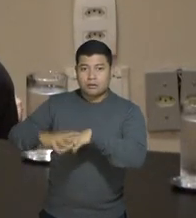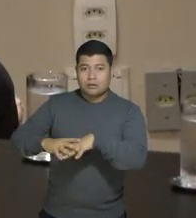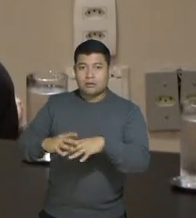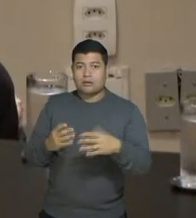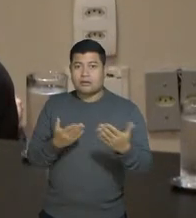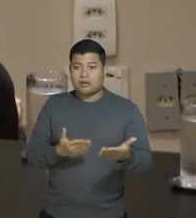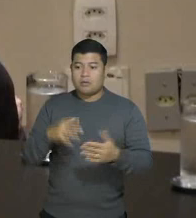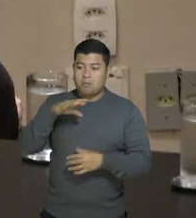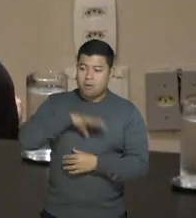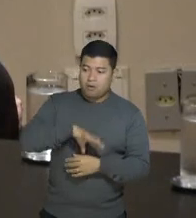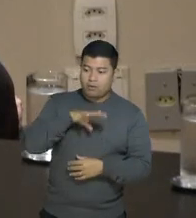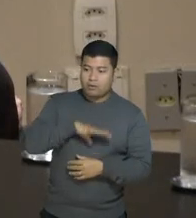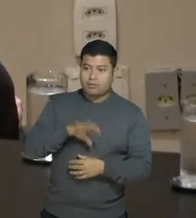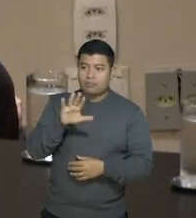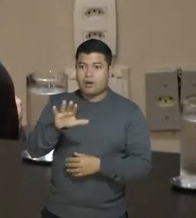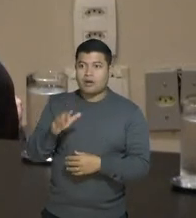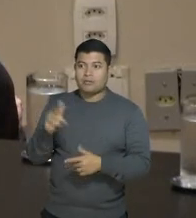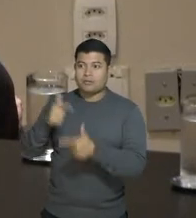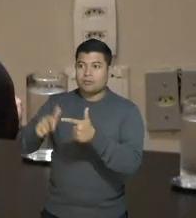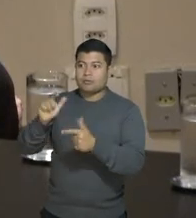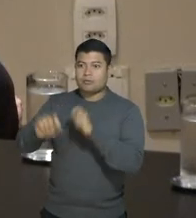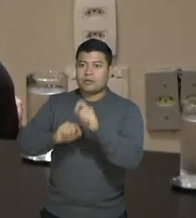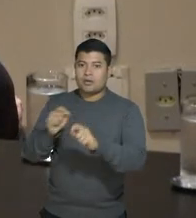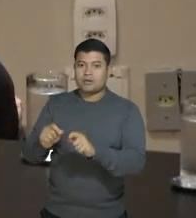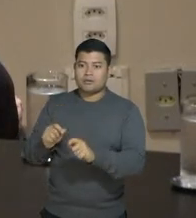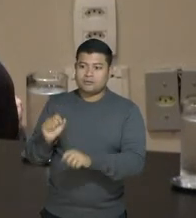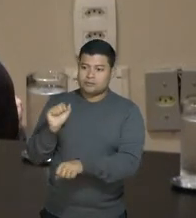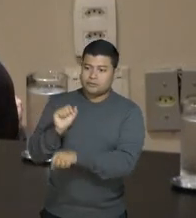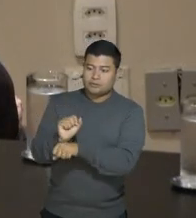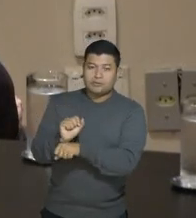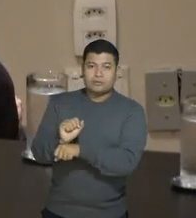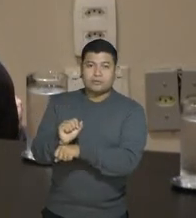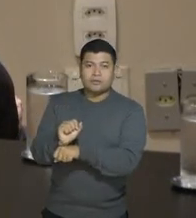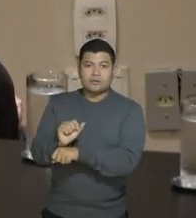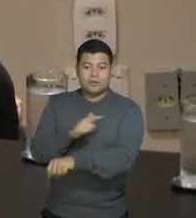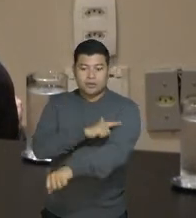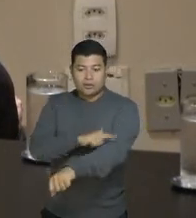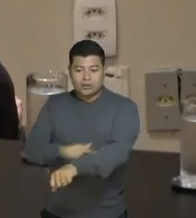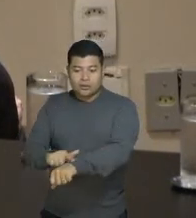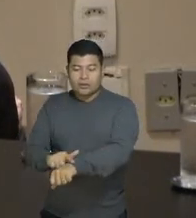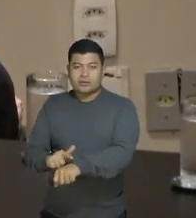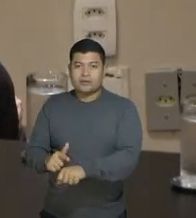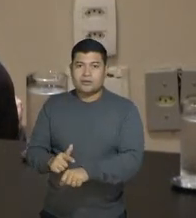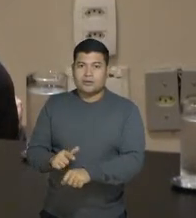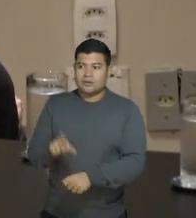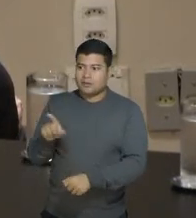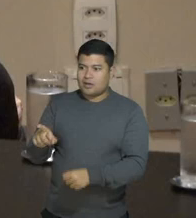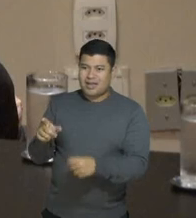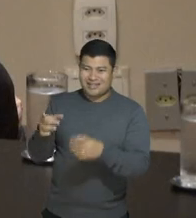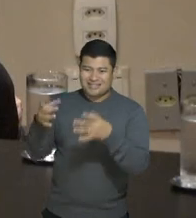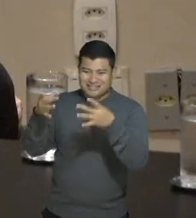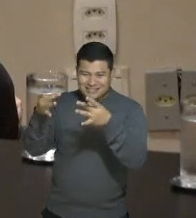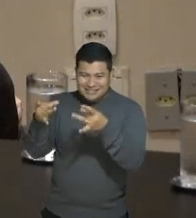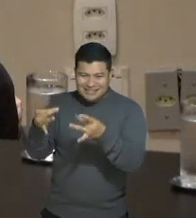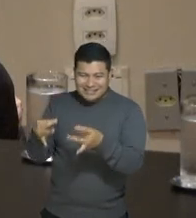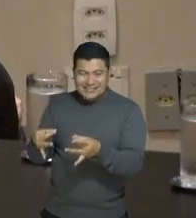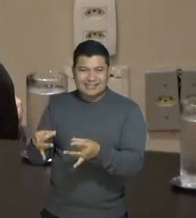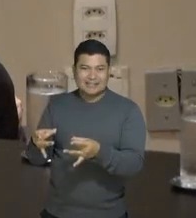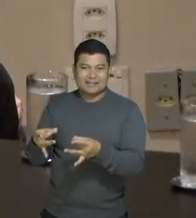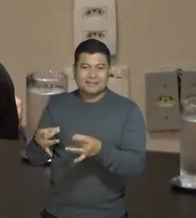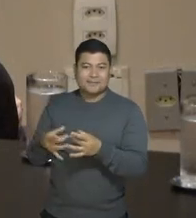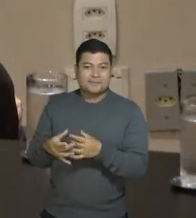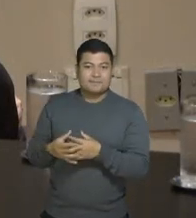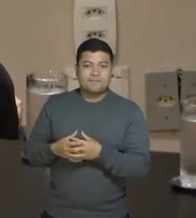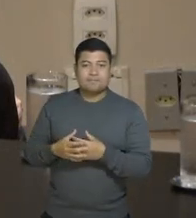comportamental. Esse específico, gente, não tem como a gente atender no CEDRA, inclusive pela demanda que o CEDRA